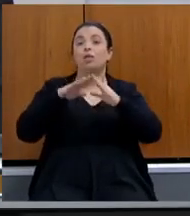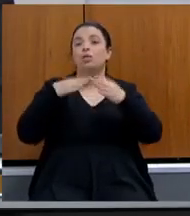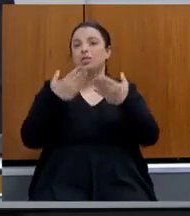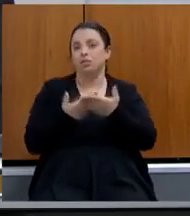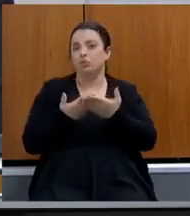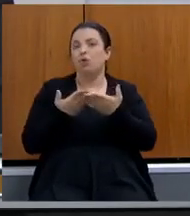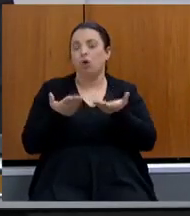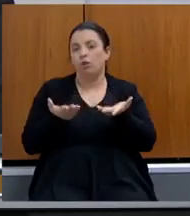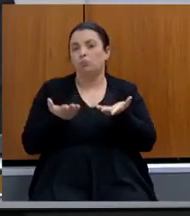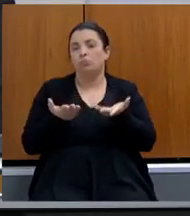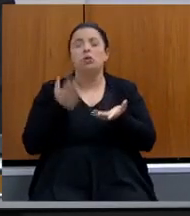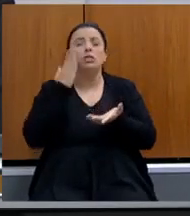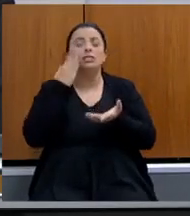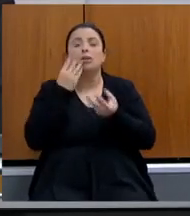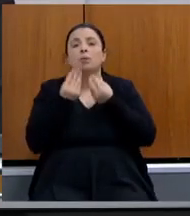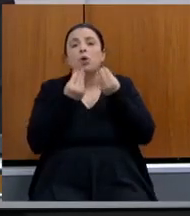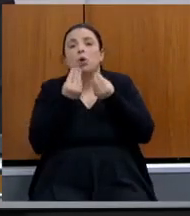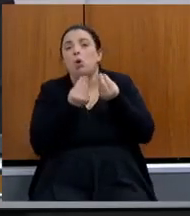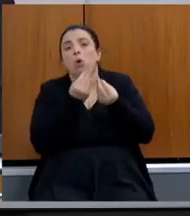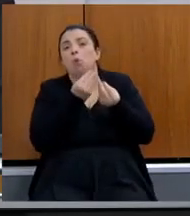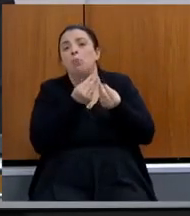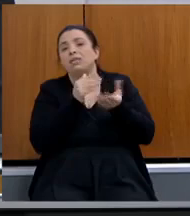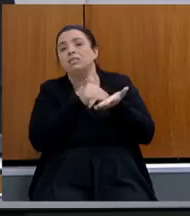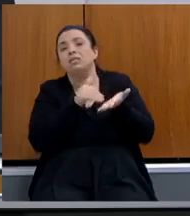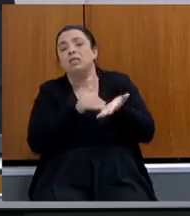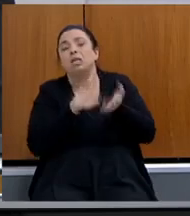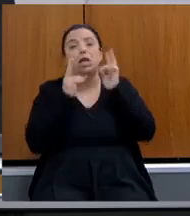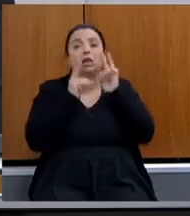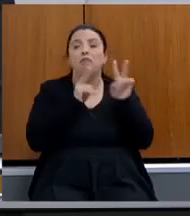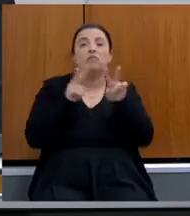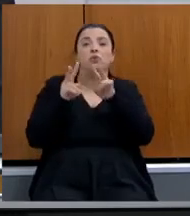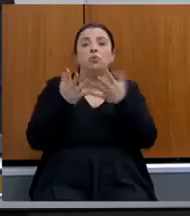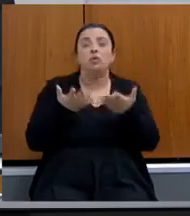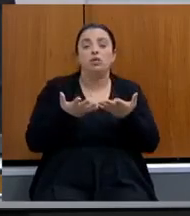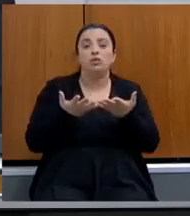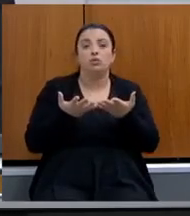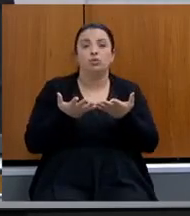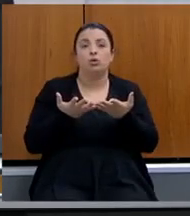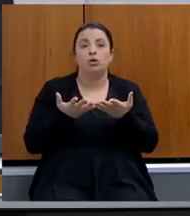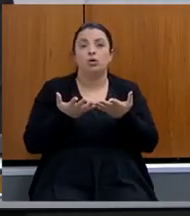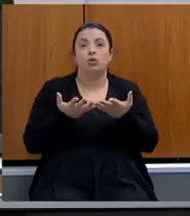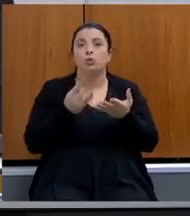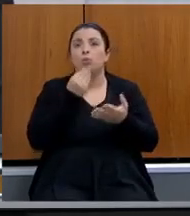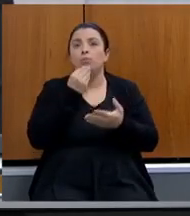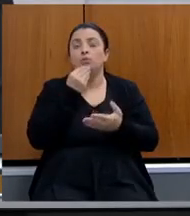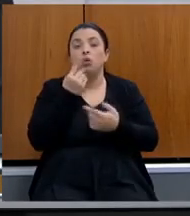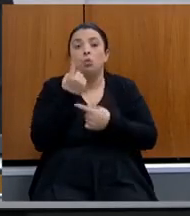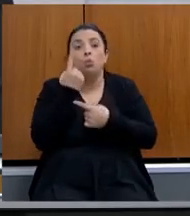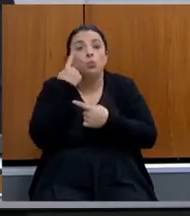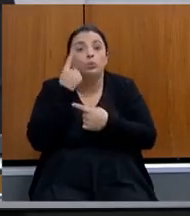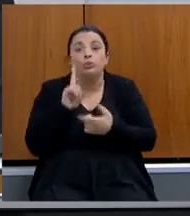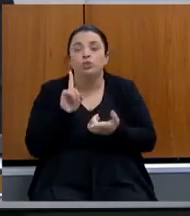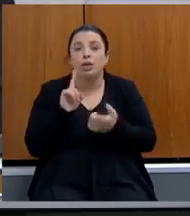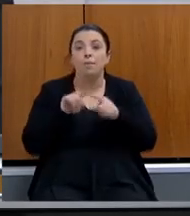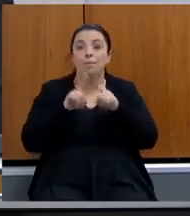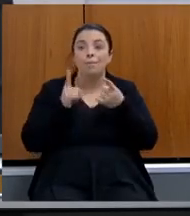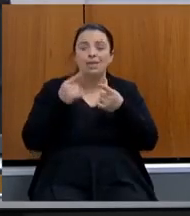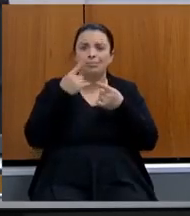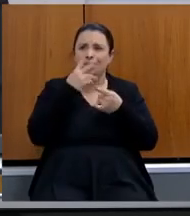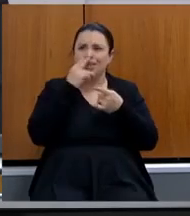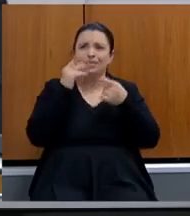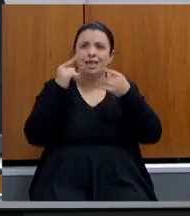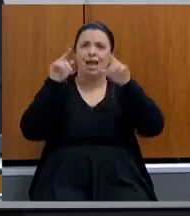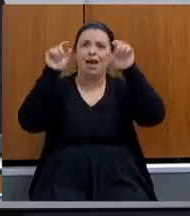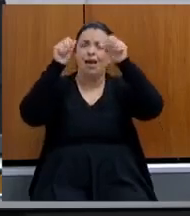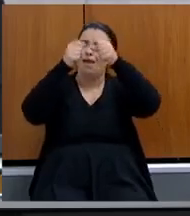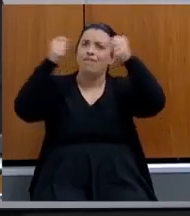foi comportamento da secretaria em relação essas partes que acho que não devia permanecer lá nem um dia e pelo chegou para gente lá